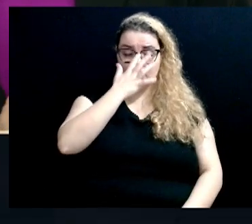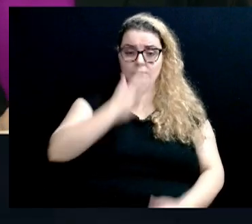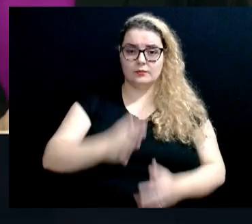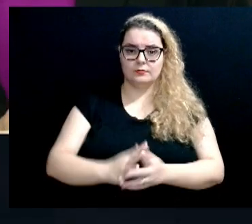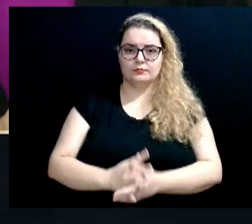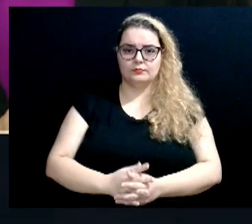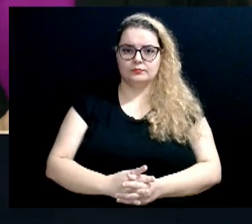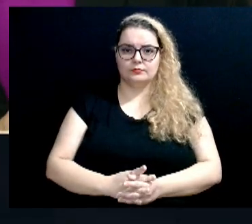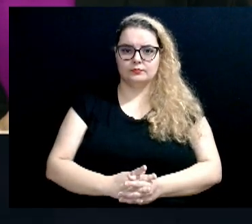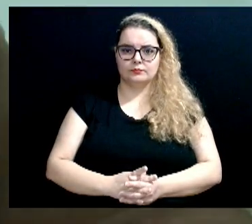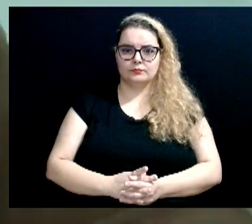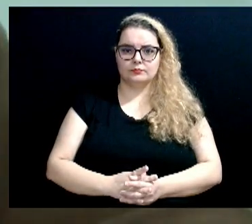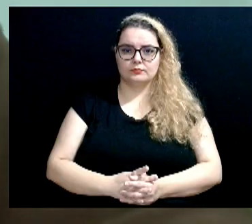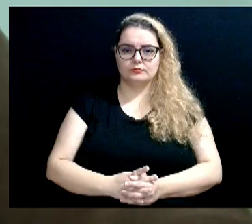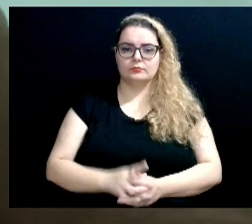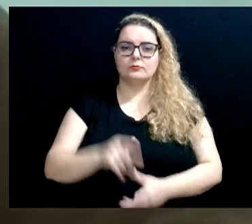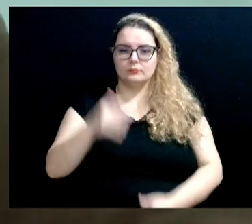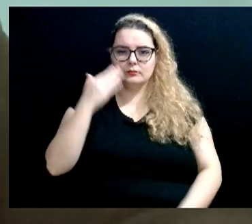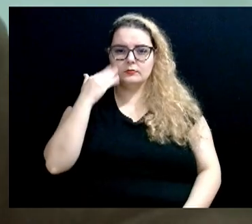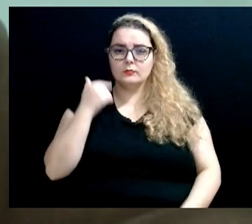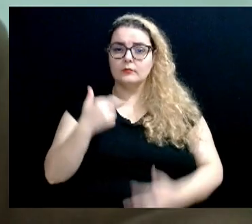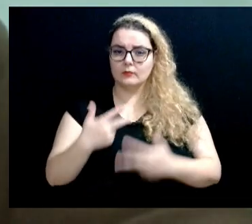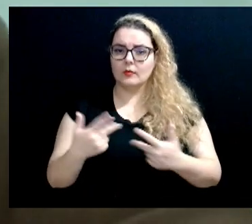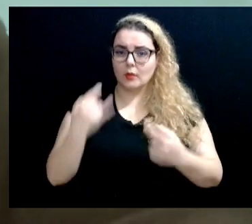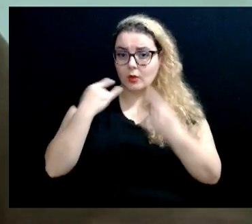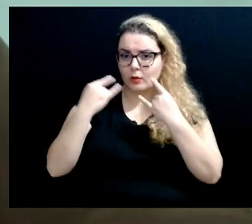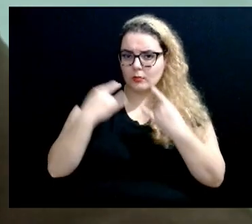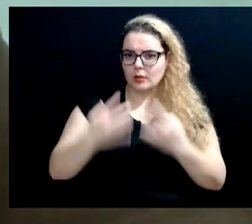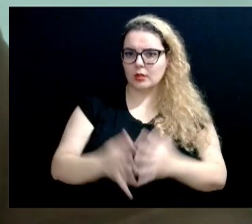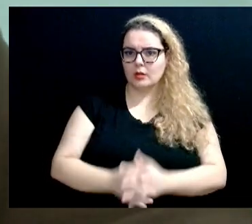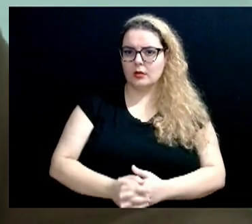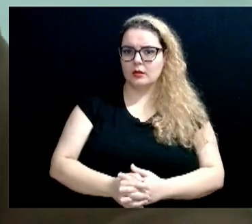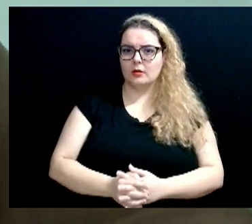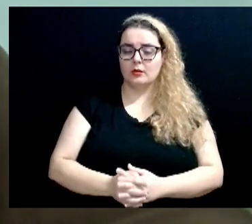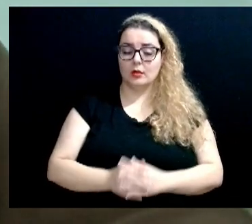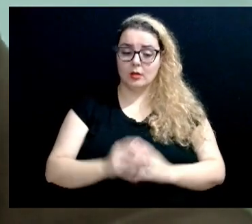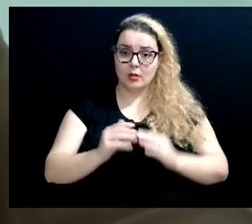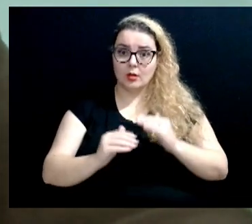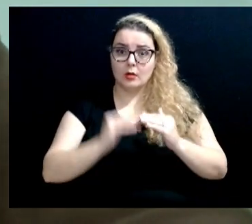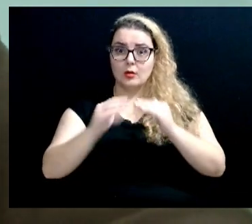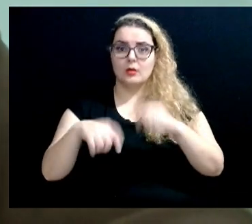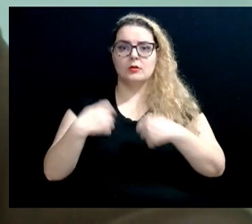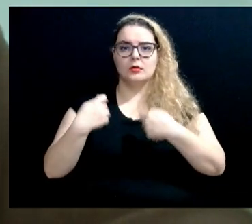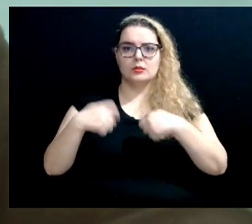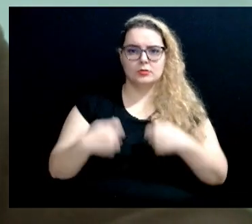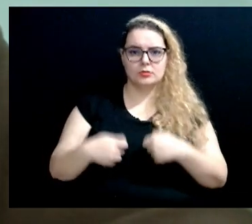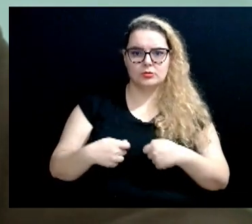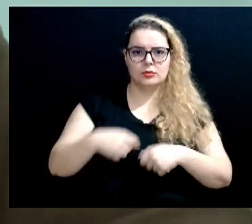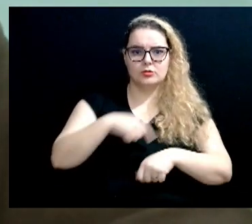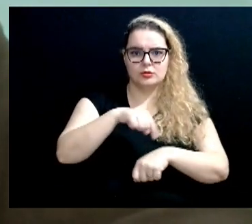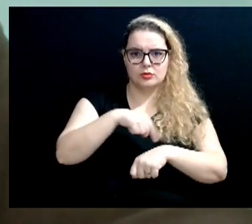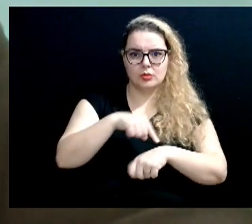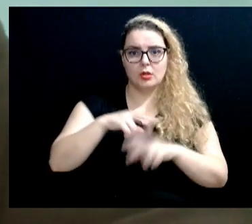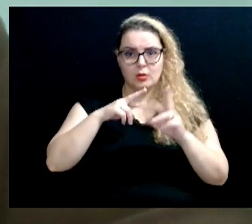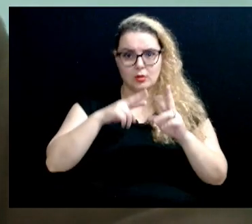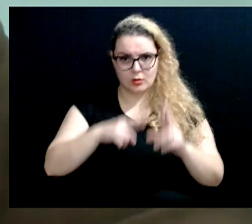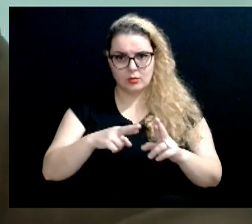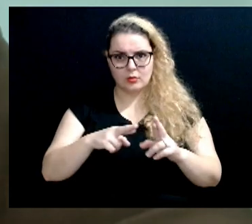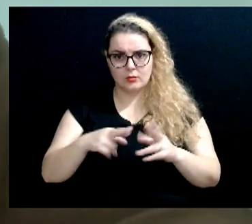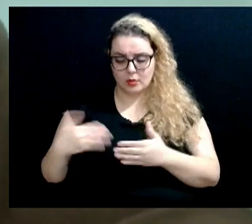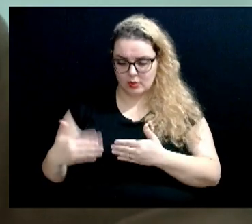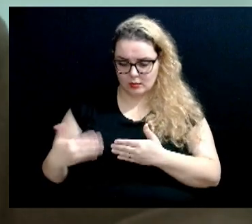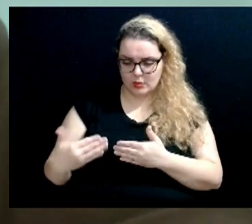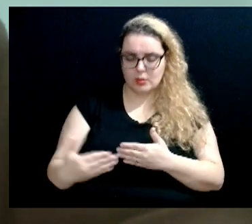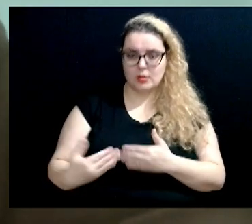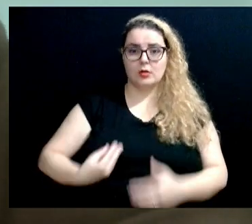Você sabe que tem uma coisa muito interessante, que é a evolução da necessidade de horas de sono ao longo da nossa vida.